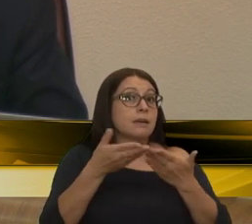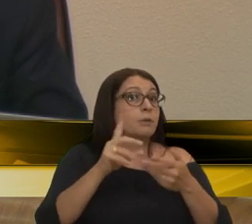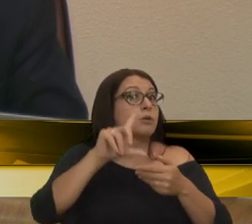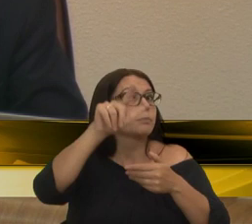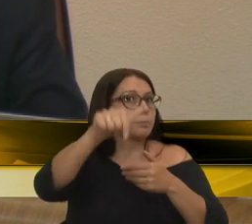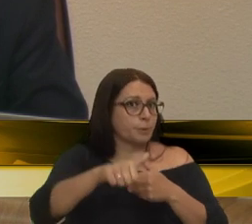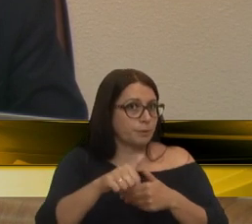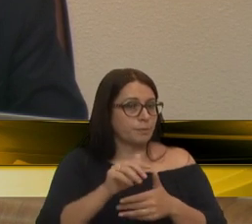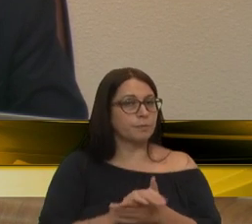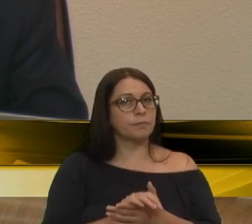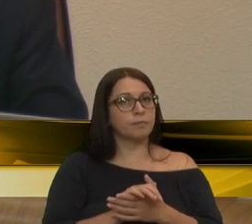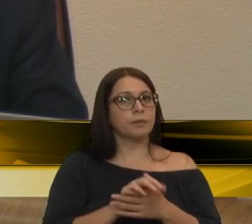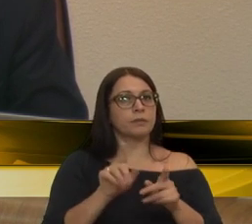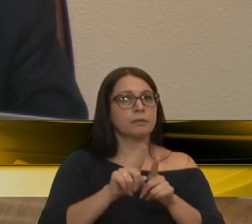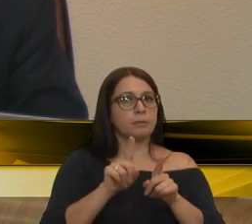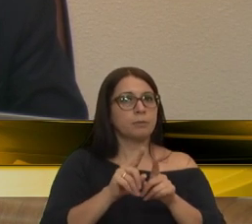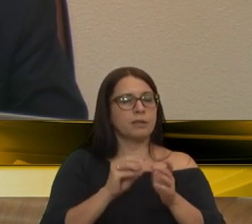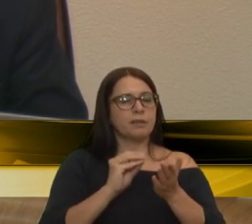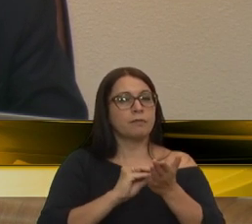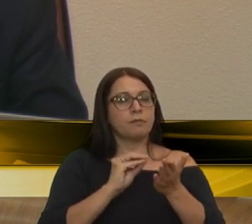adiante. Há também o débito